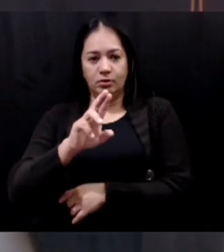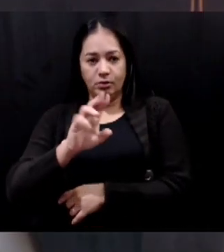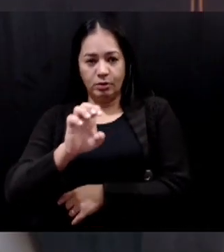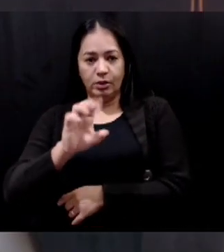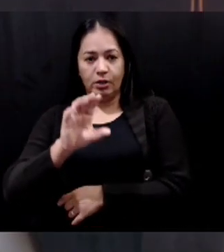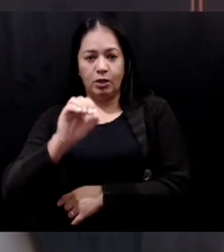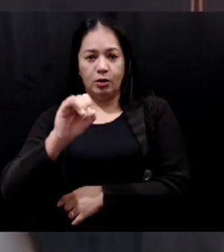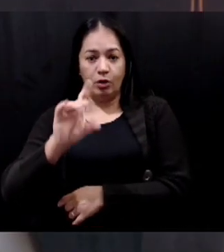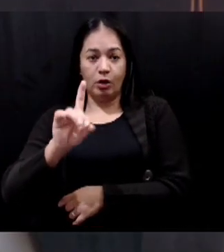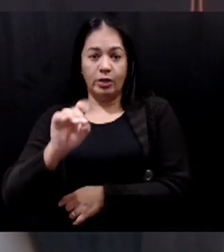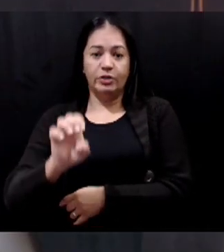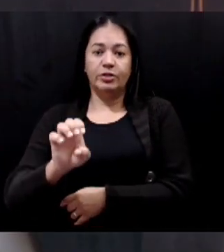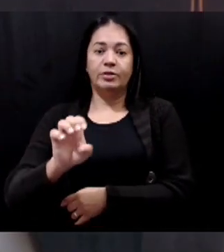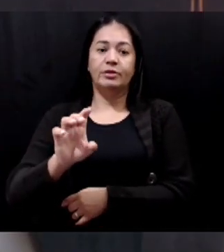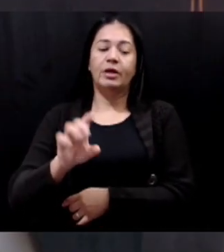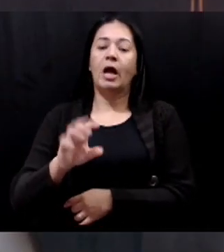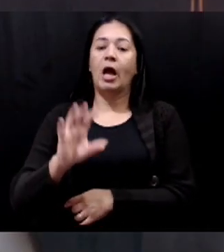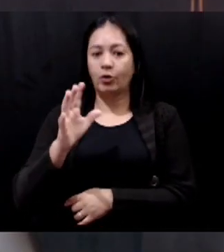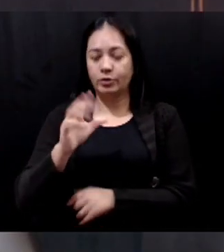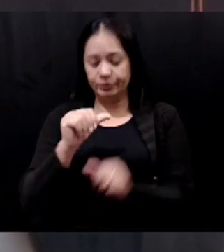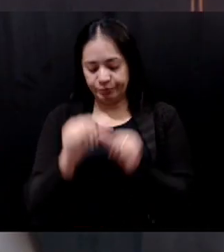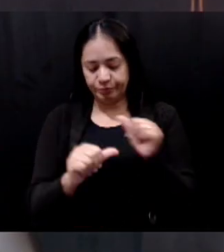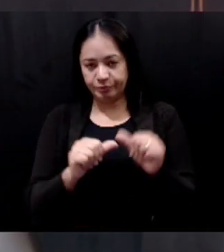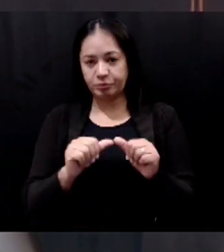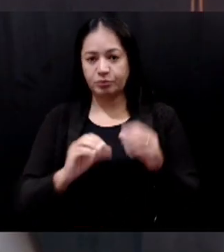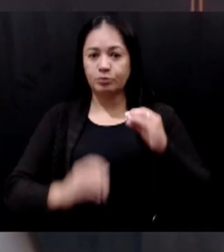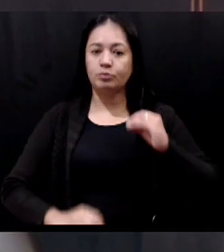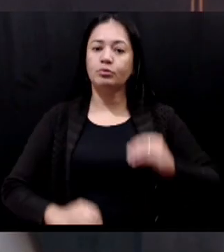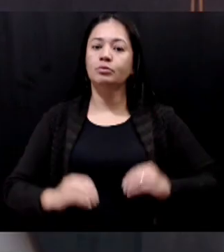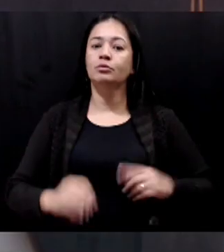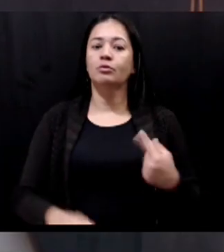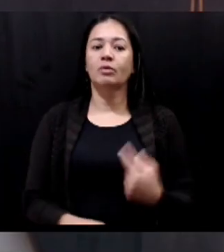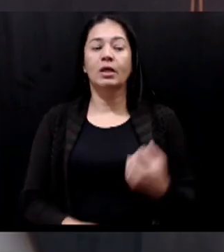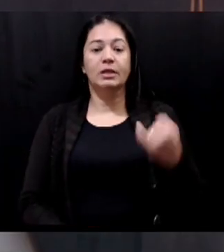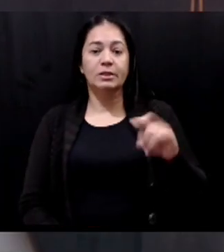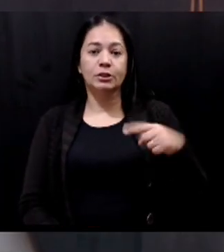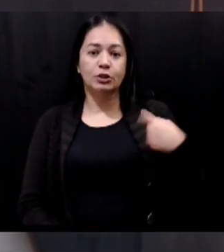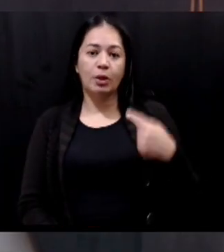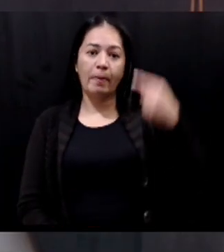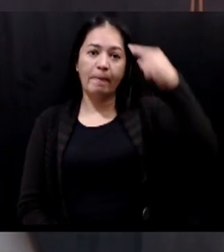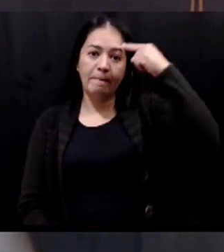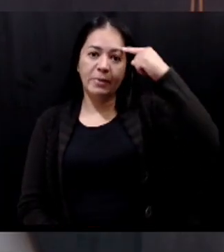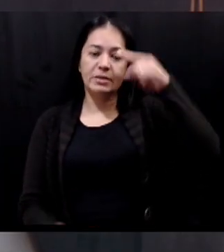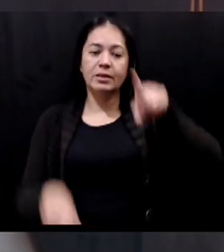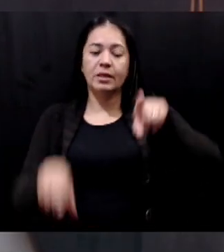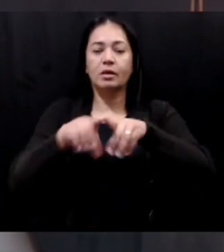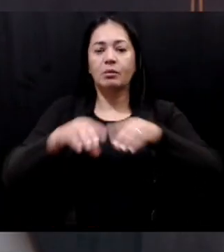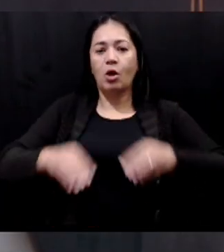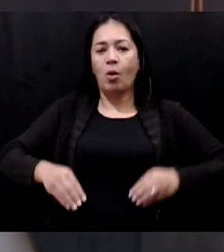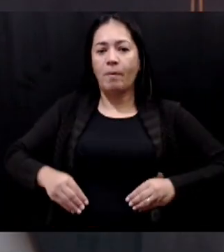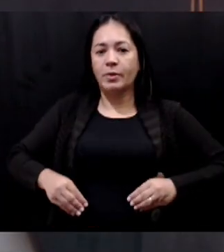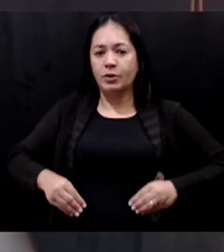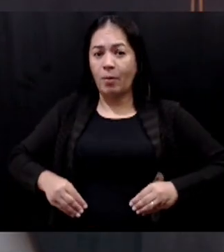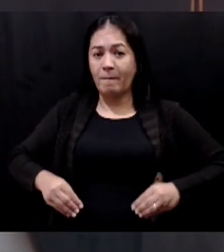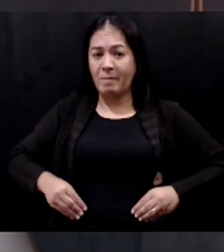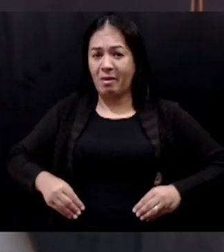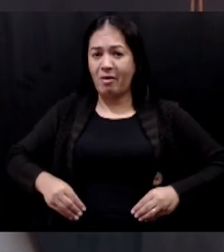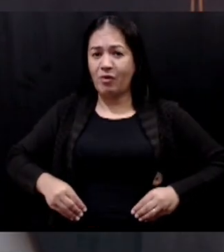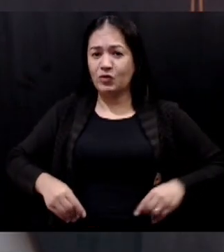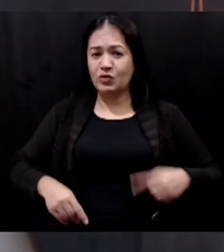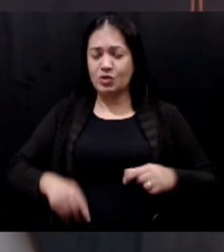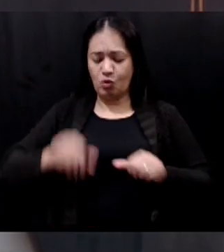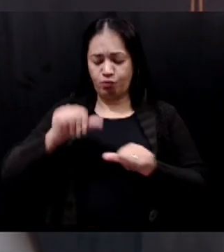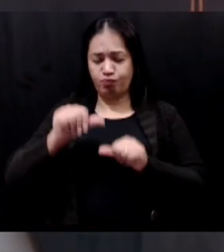nosso metabolismo. Se a gente for pensar também na menopausa, né, onde a gente tem algumas alterações